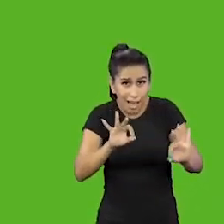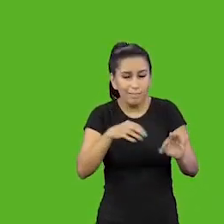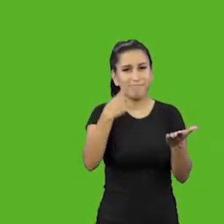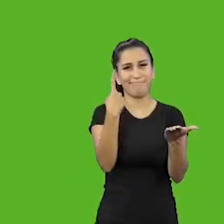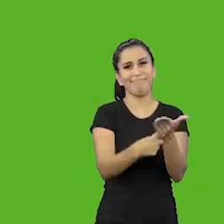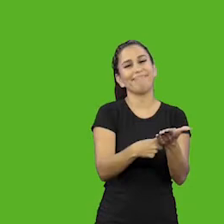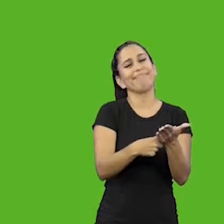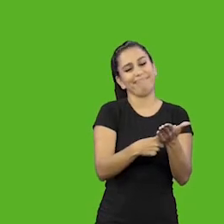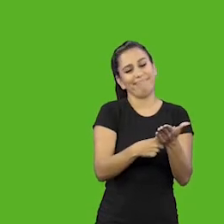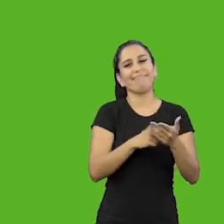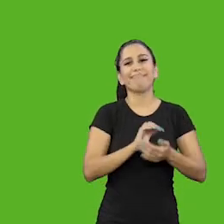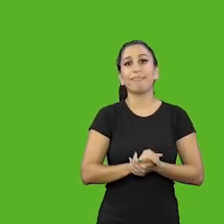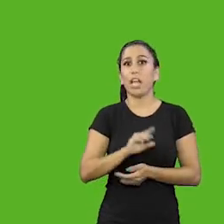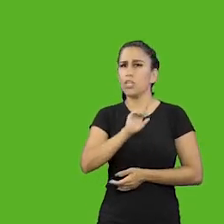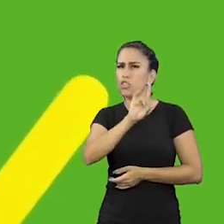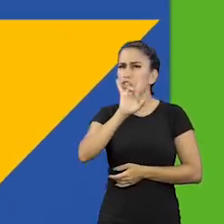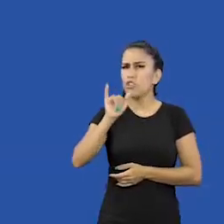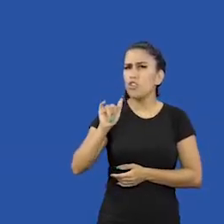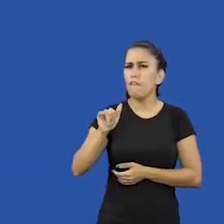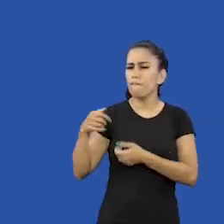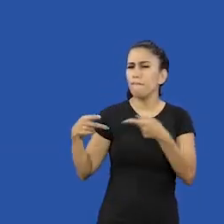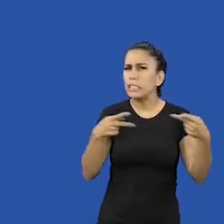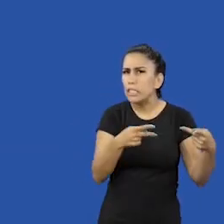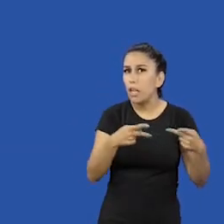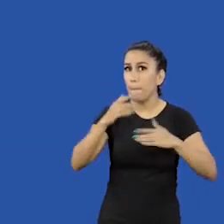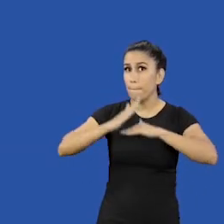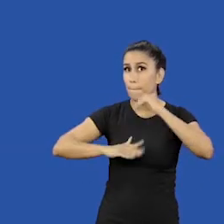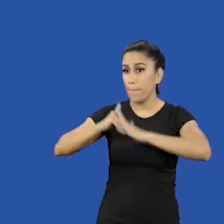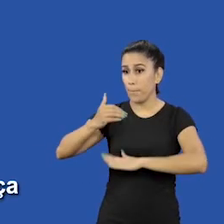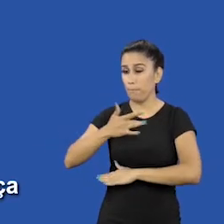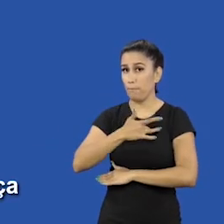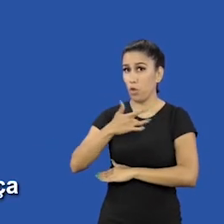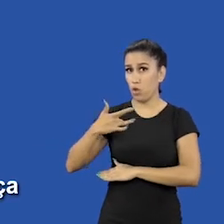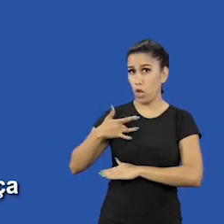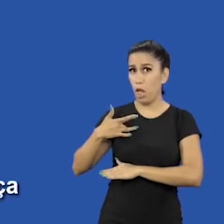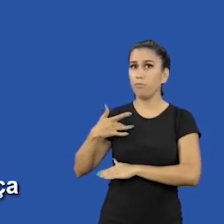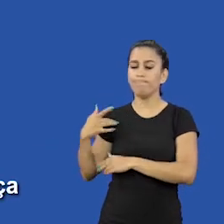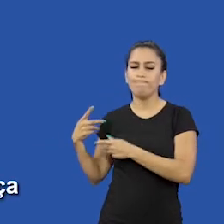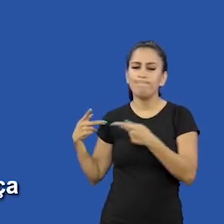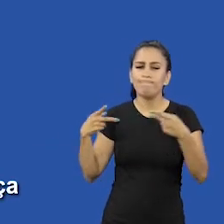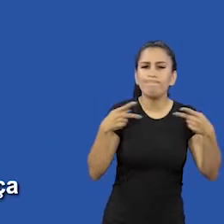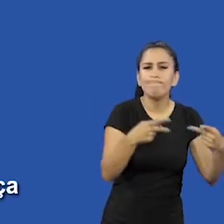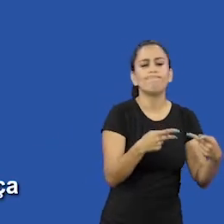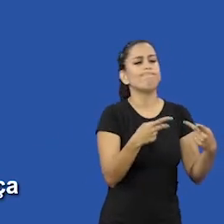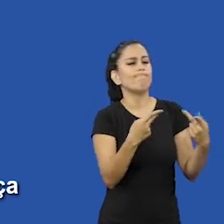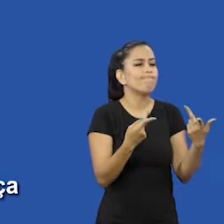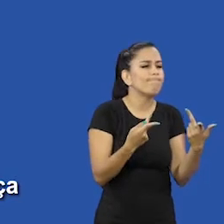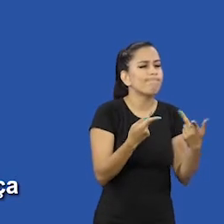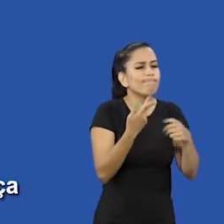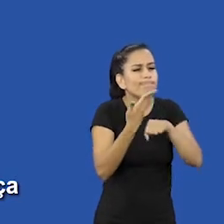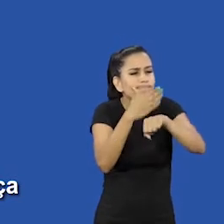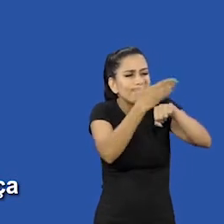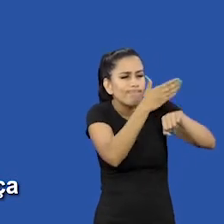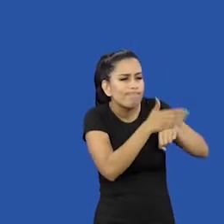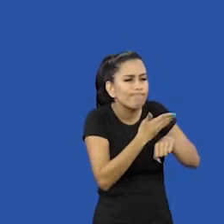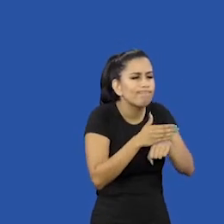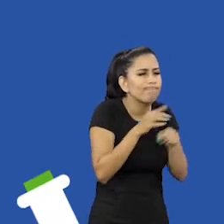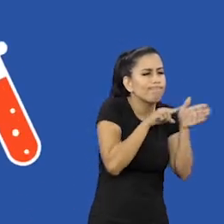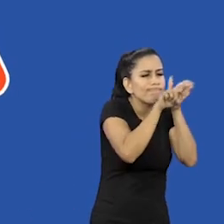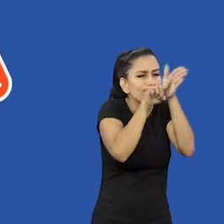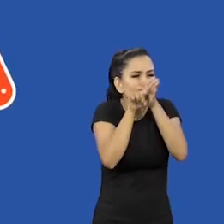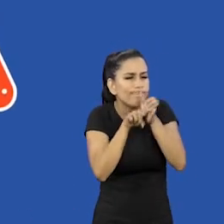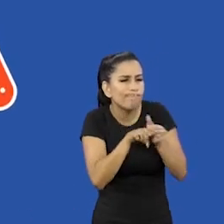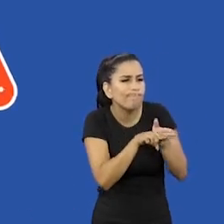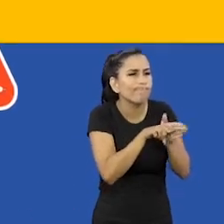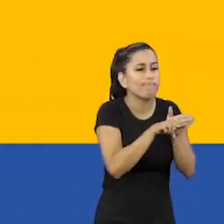o agendamento é feito na hora. No dia da visita, um profissional de saúde identificado e treinado para seguir os protocolos de segurança irá